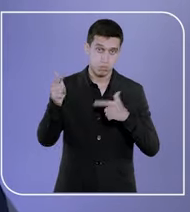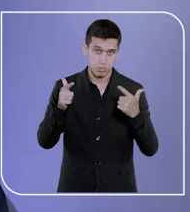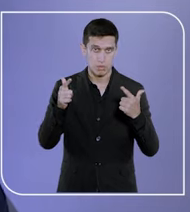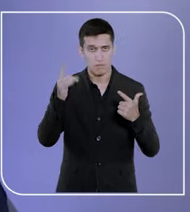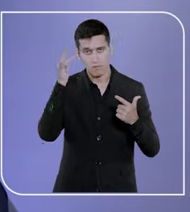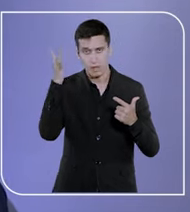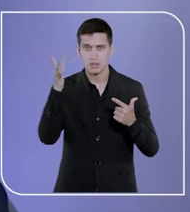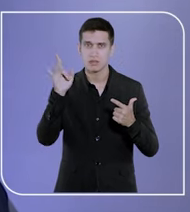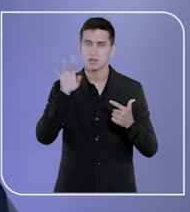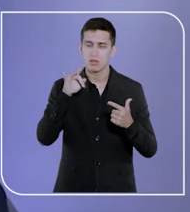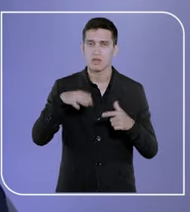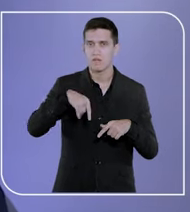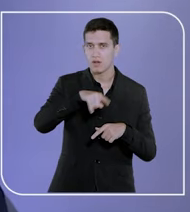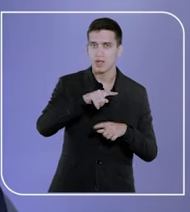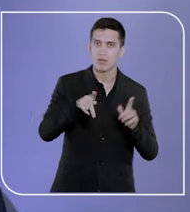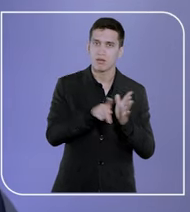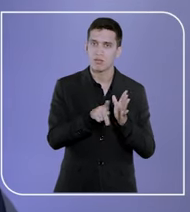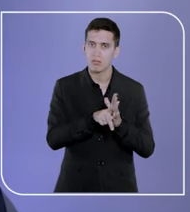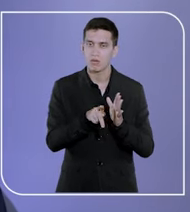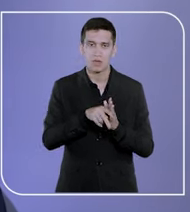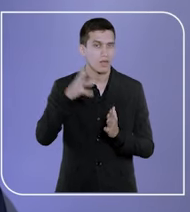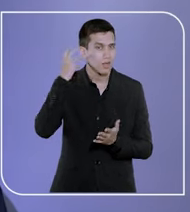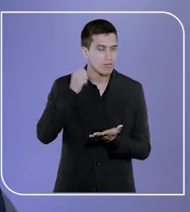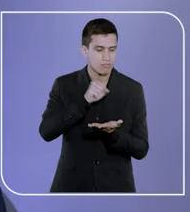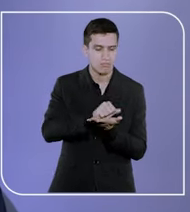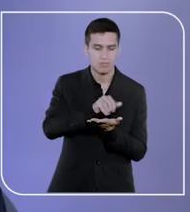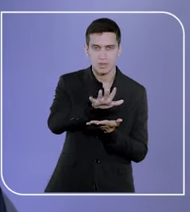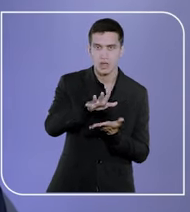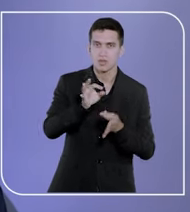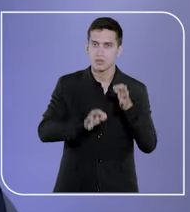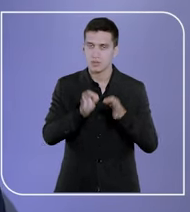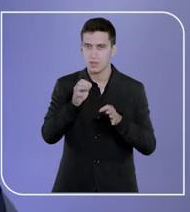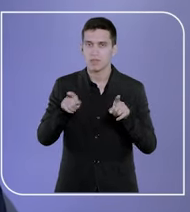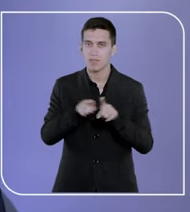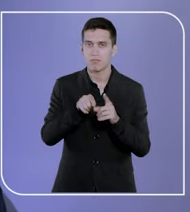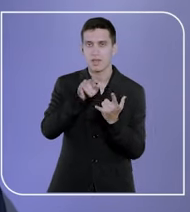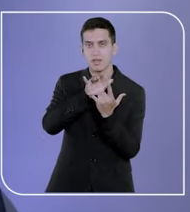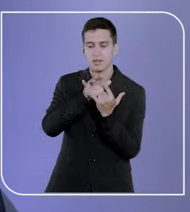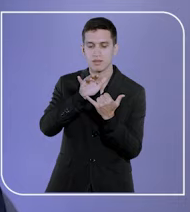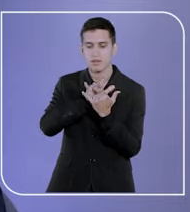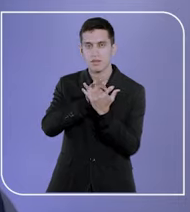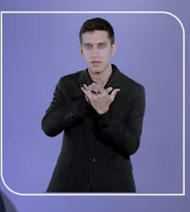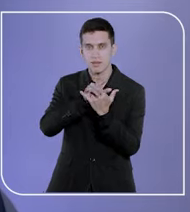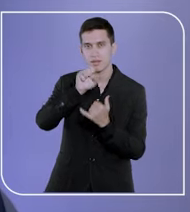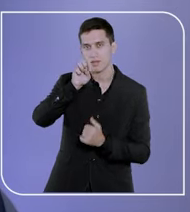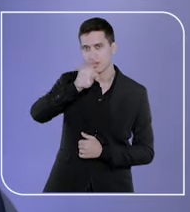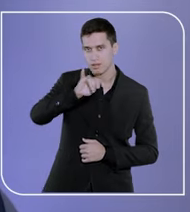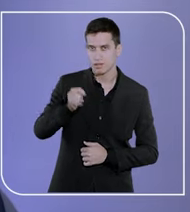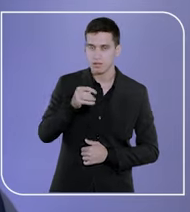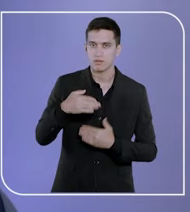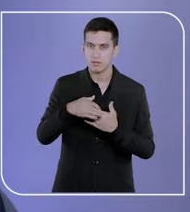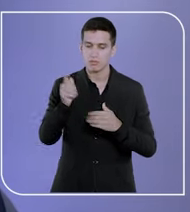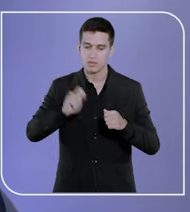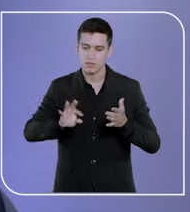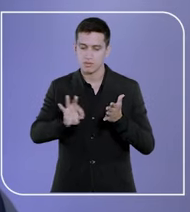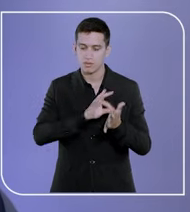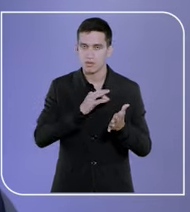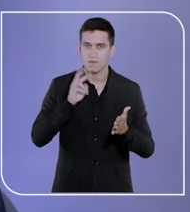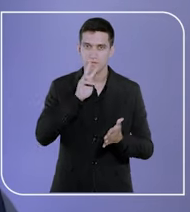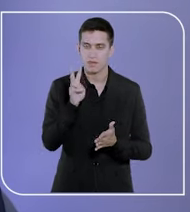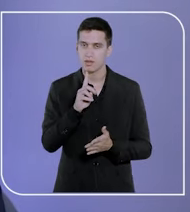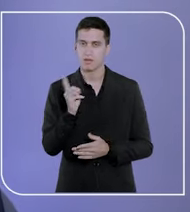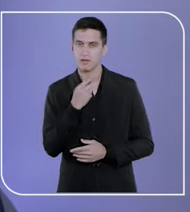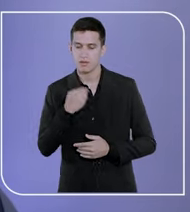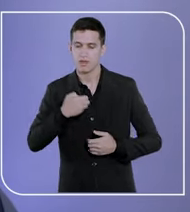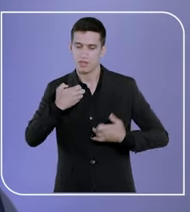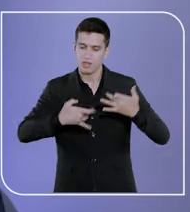é fácil. Acompanhe a programação da TV e da Rádio Justiça e no canal do STJ no YouTube, você pode se inscrever para